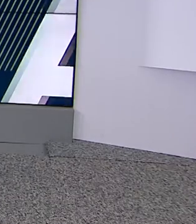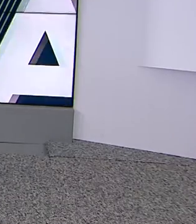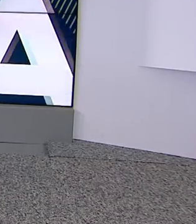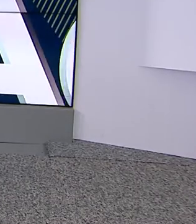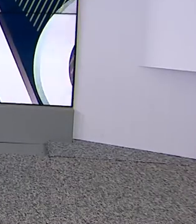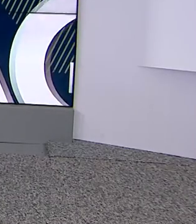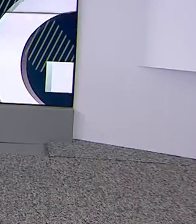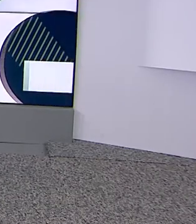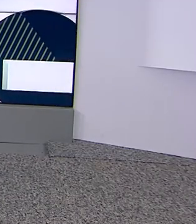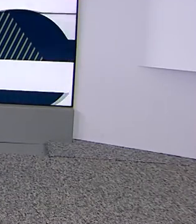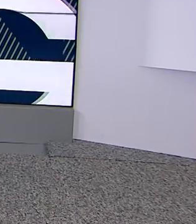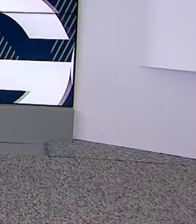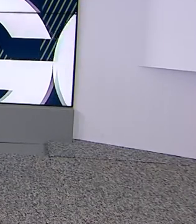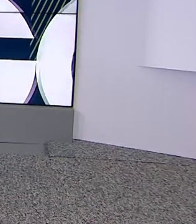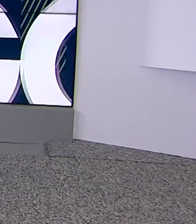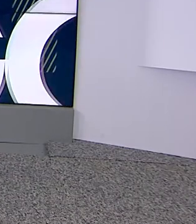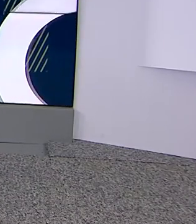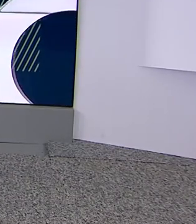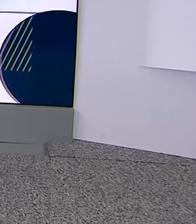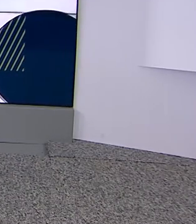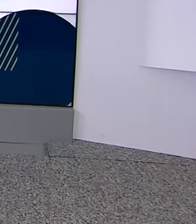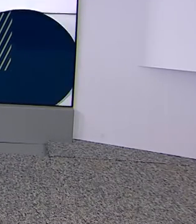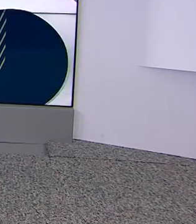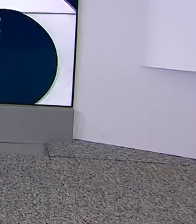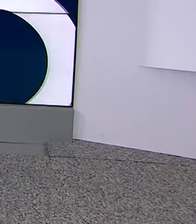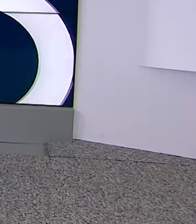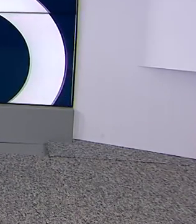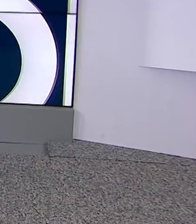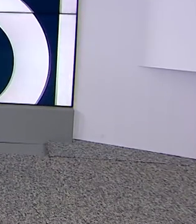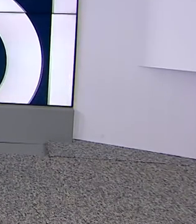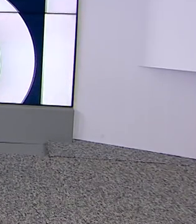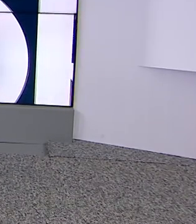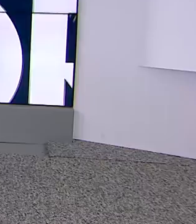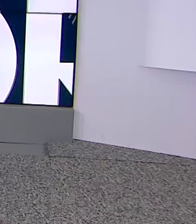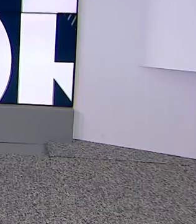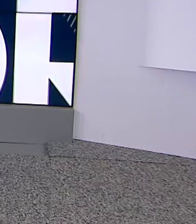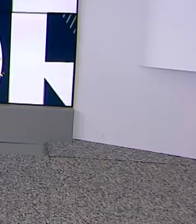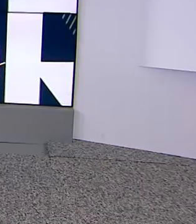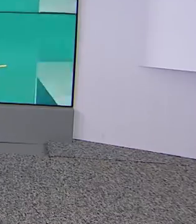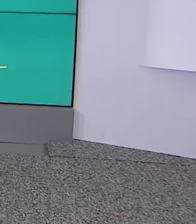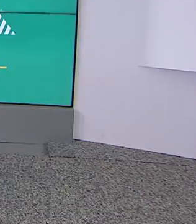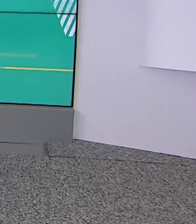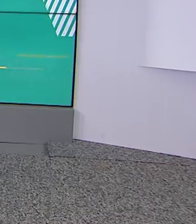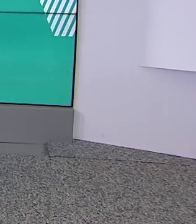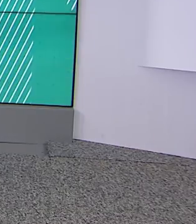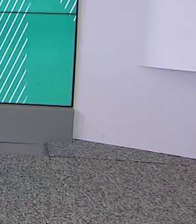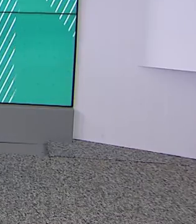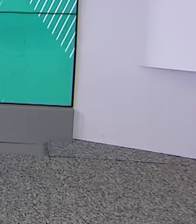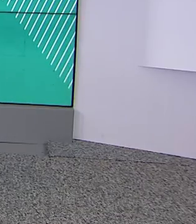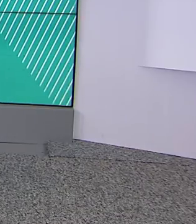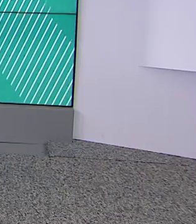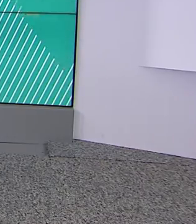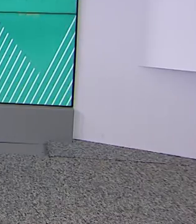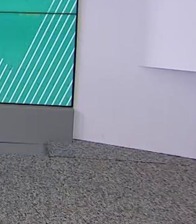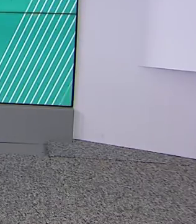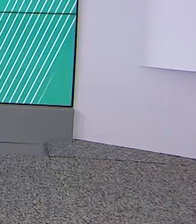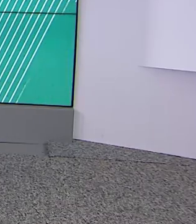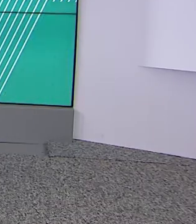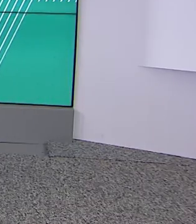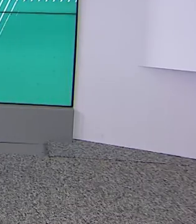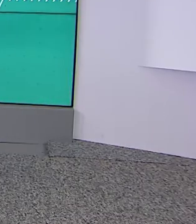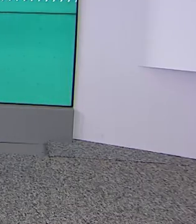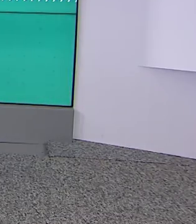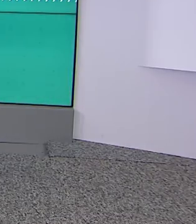nós acompanhamos ao vivo a participação do presidente jair bolsonaro na cerimônia em comemoração ao aniversário